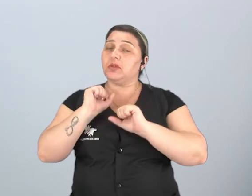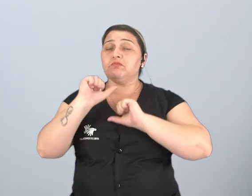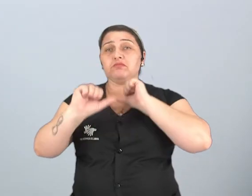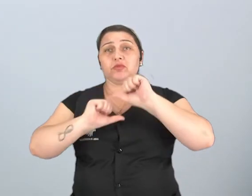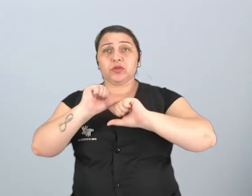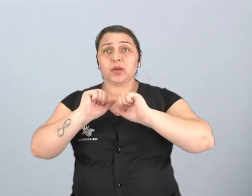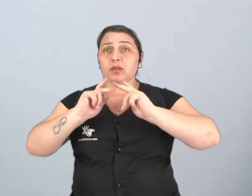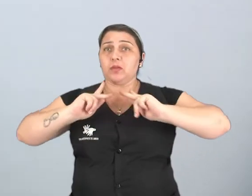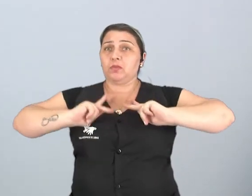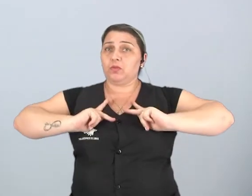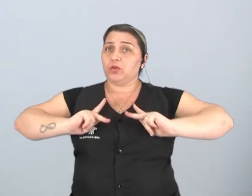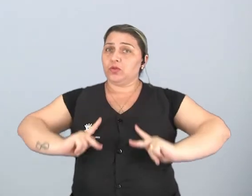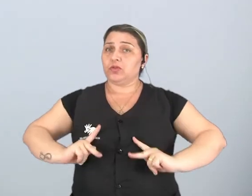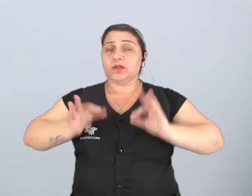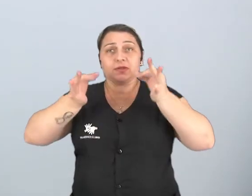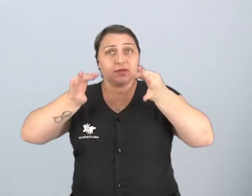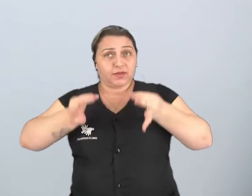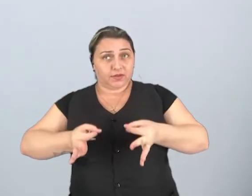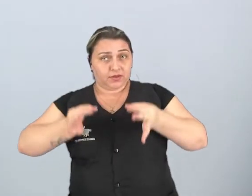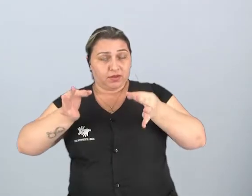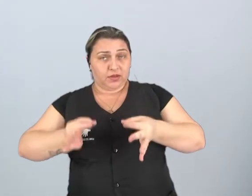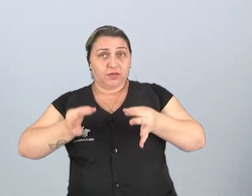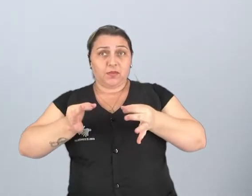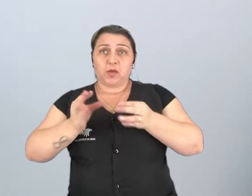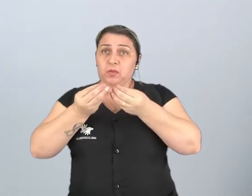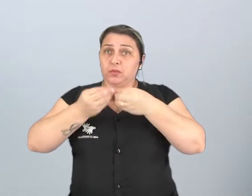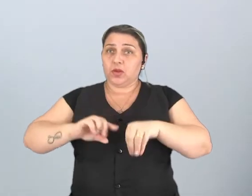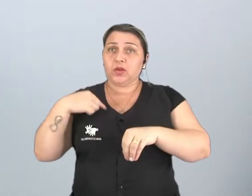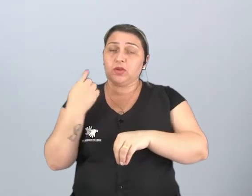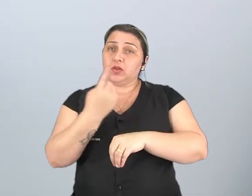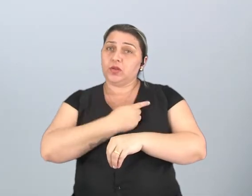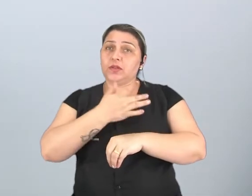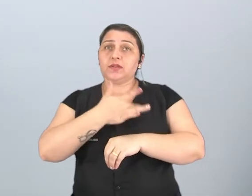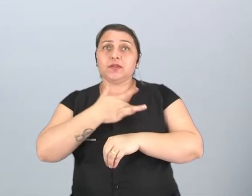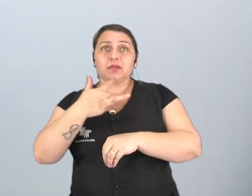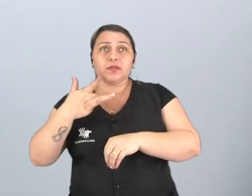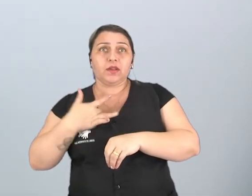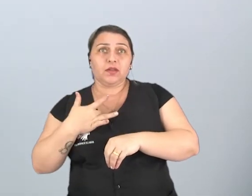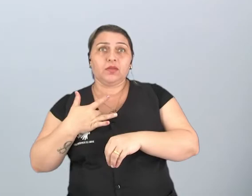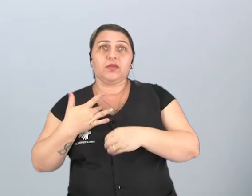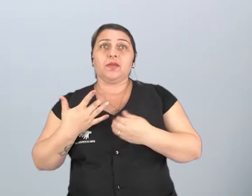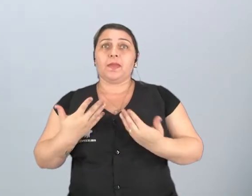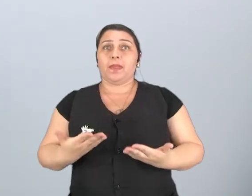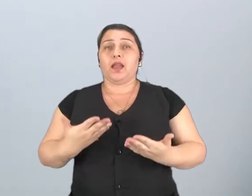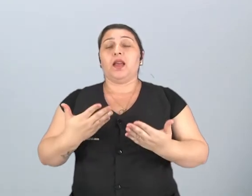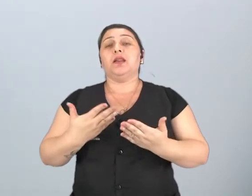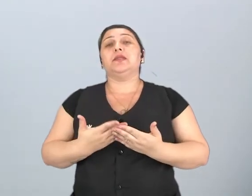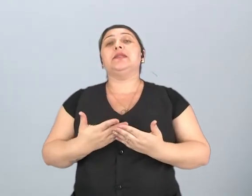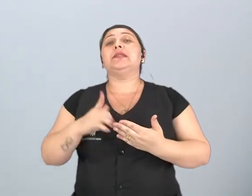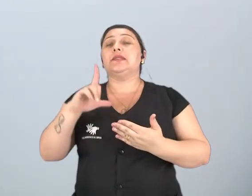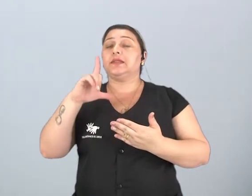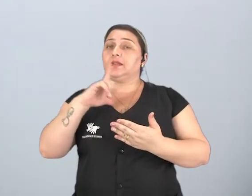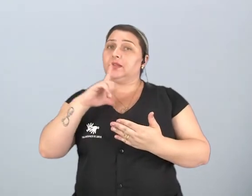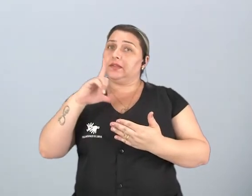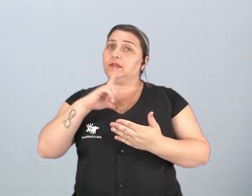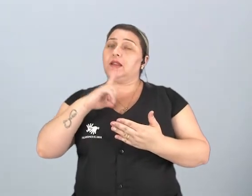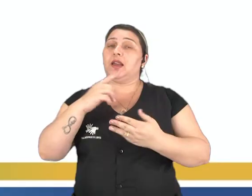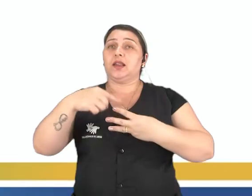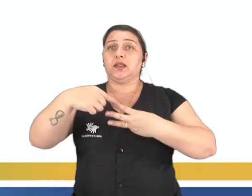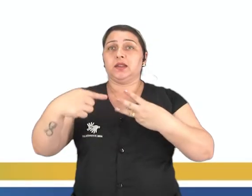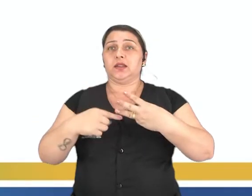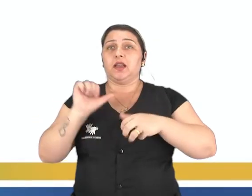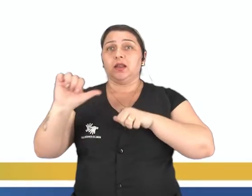ter uma postura adequada, né, para não prejudicar a nossa saúde. E existem